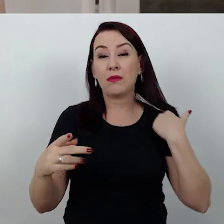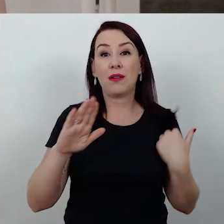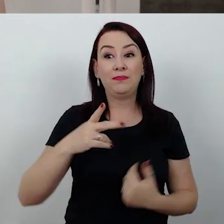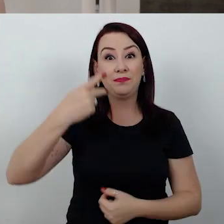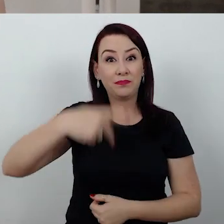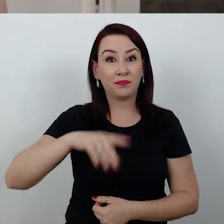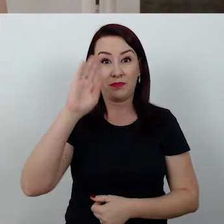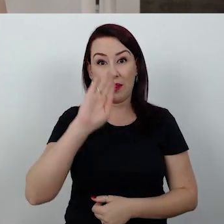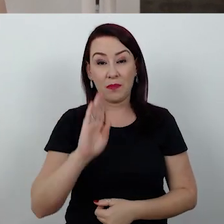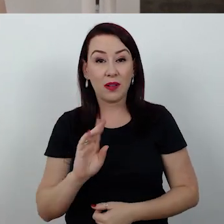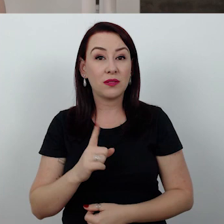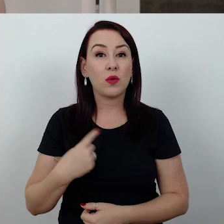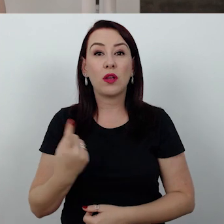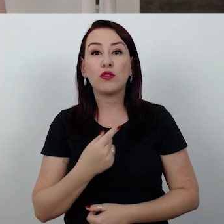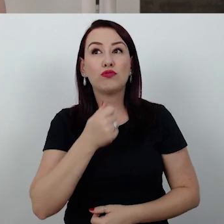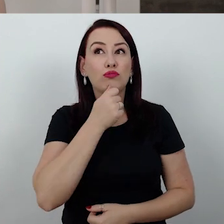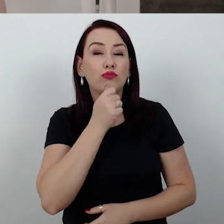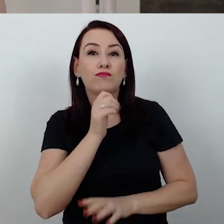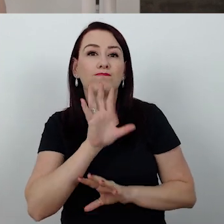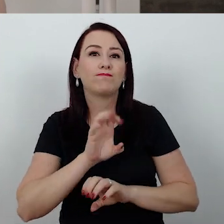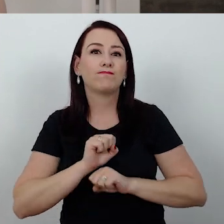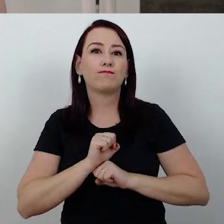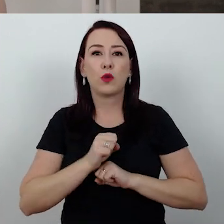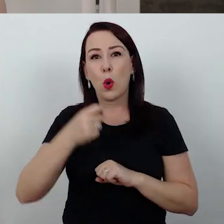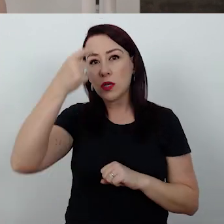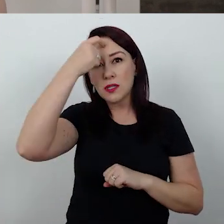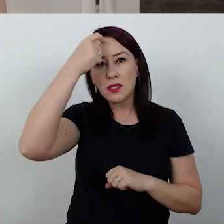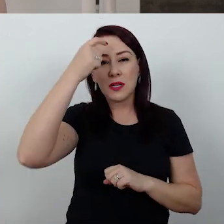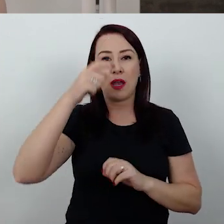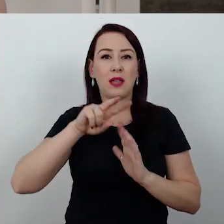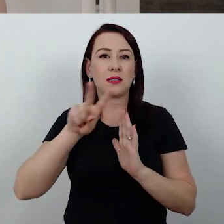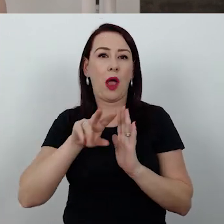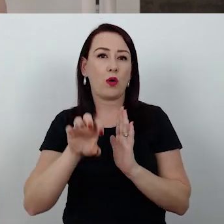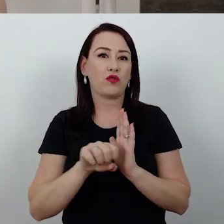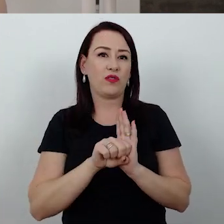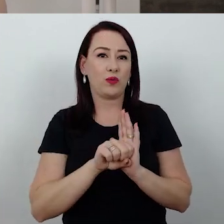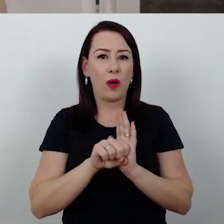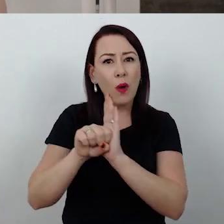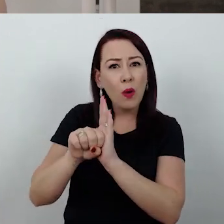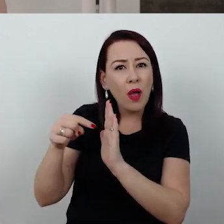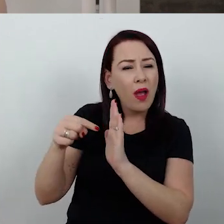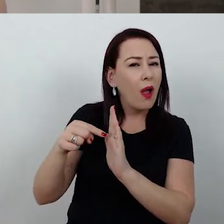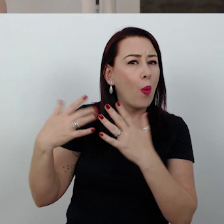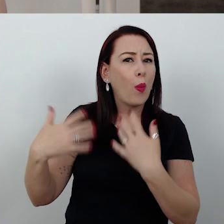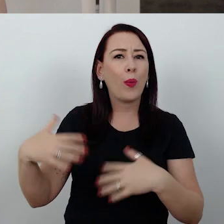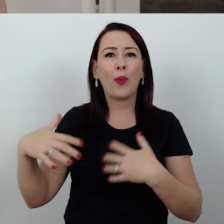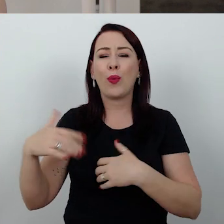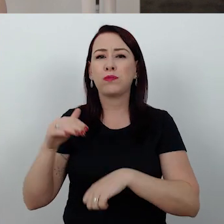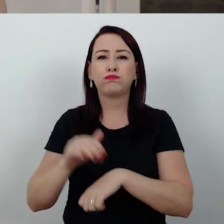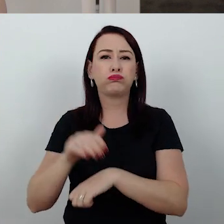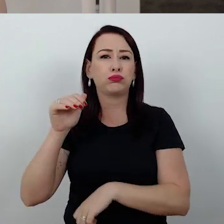aqui no Brasil, a gente não tem essa educação audiovisual, né, para o cinema, para essa potência